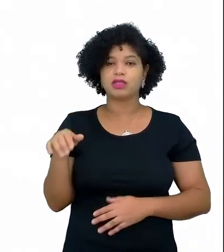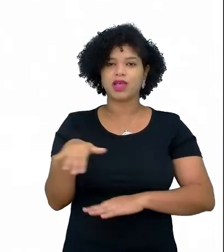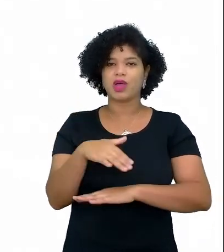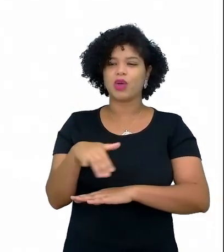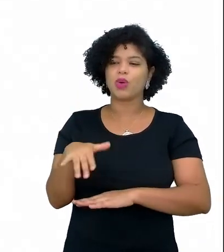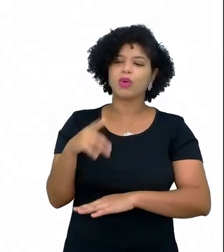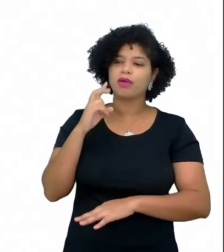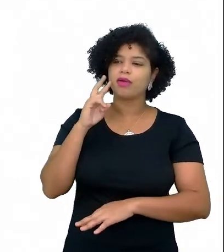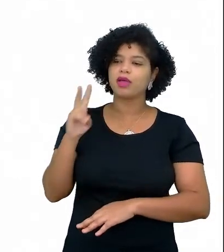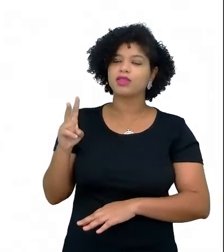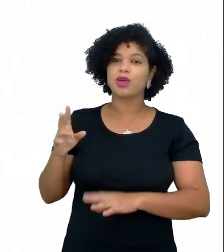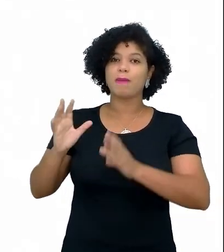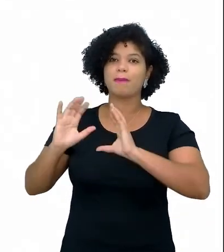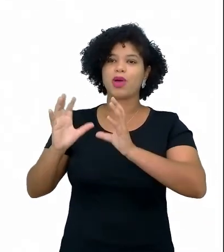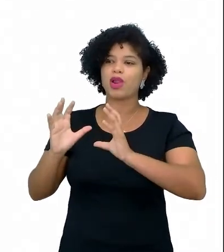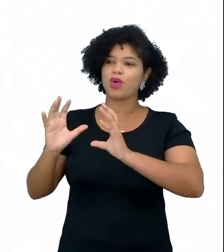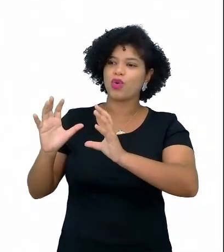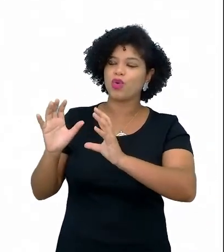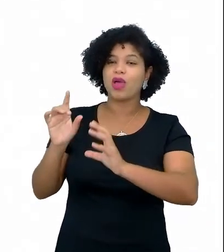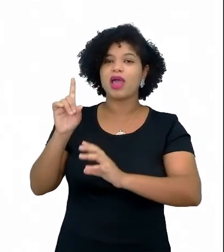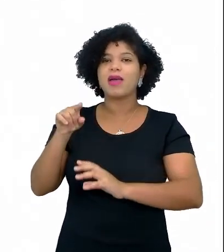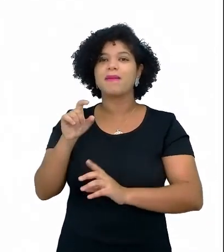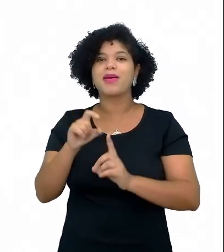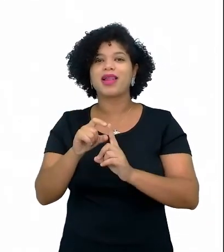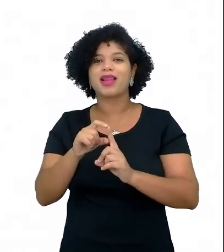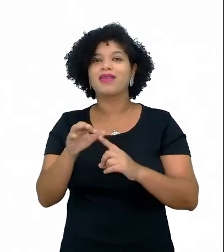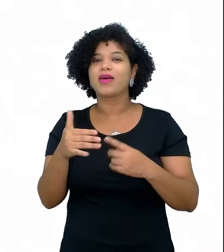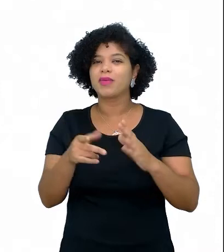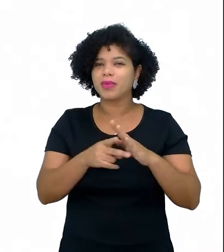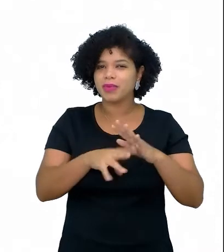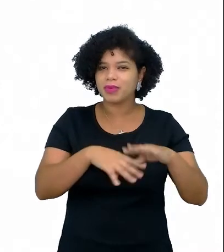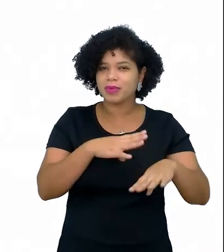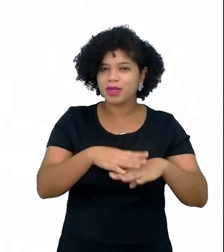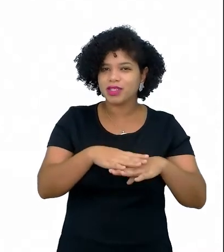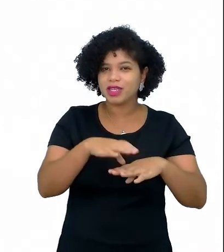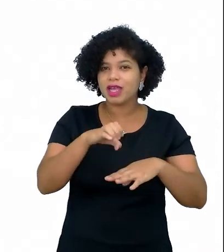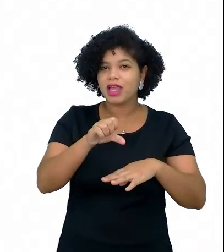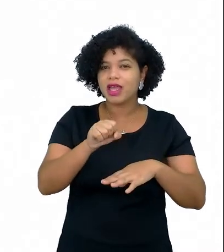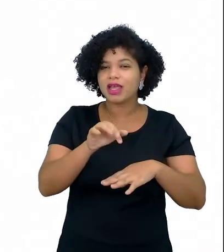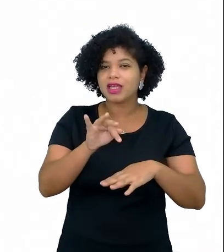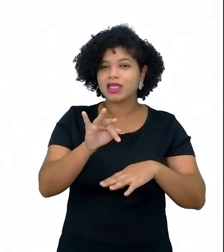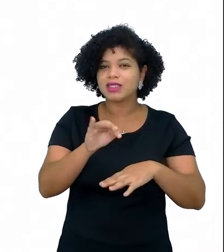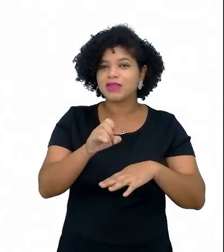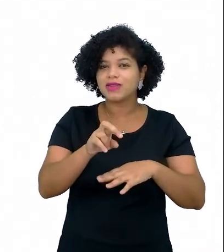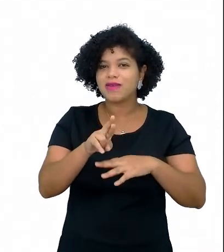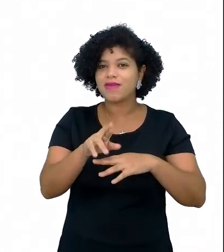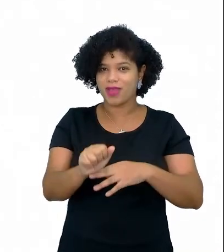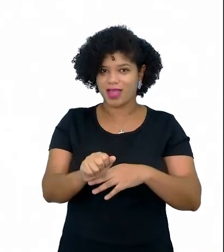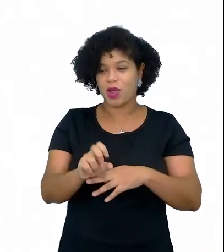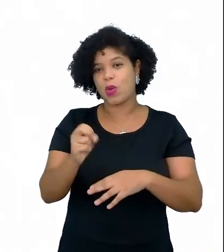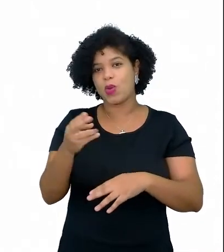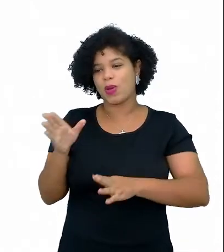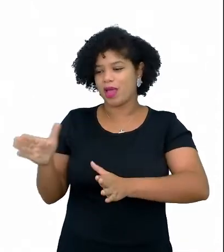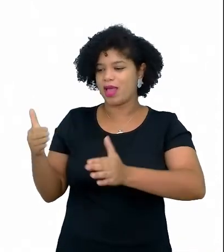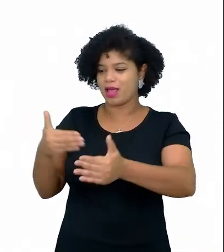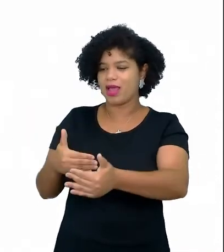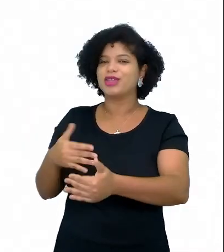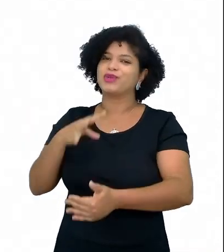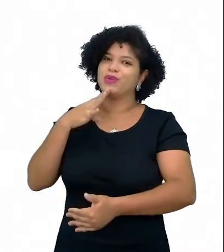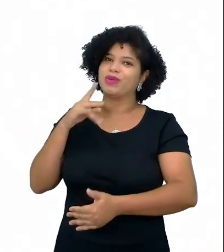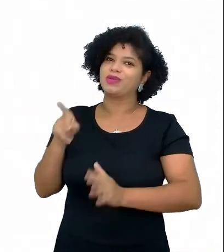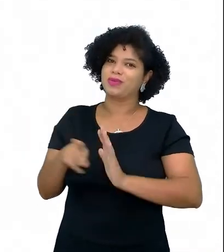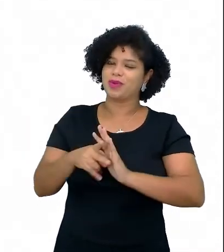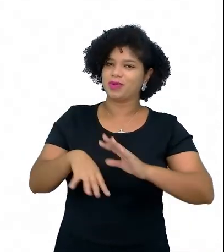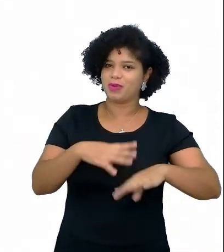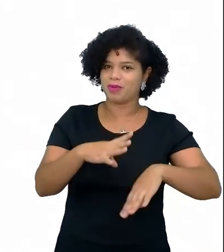esfera. Quando eu vejo uma caixa, aquela caixa, eu já sei que o formato dela é um paralelepípedo. Eu vejo um número na rua, eu já sei que aquele